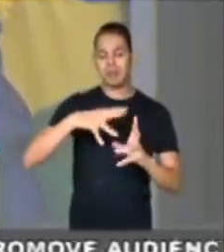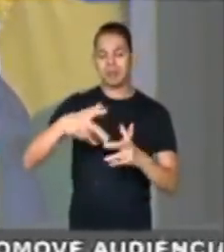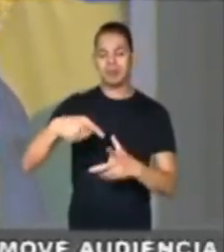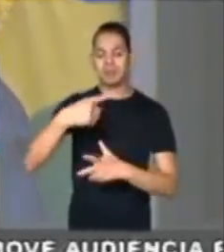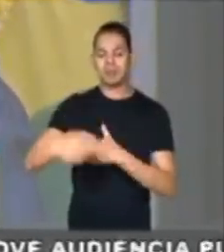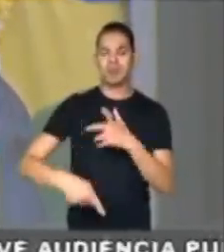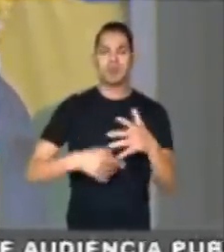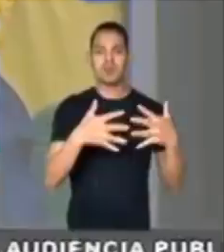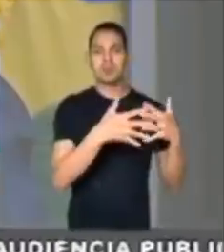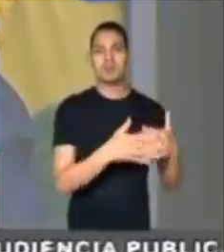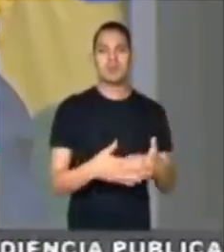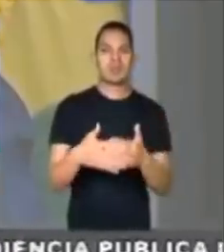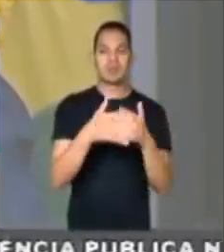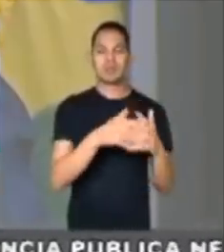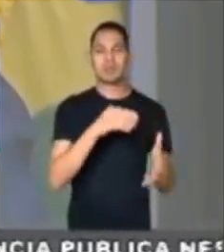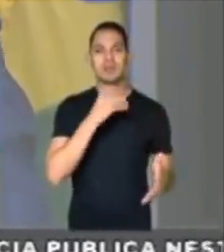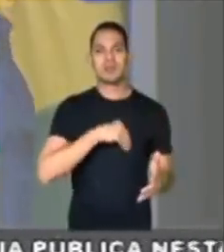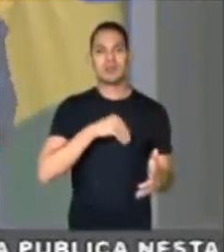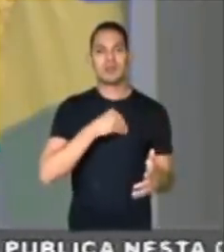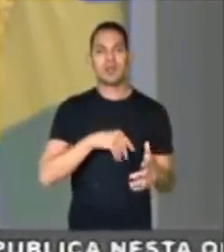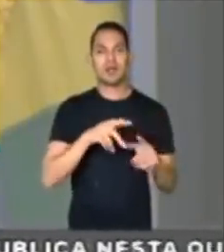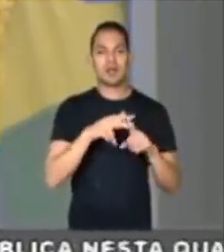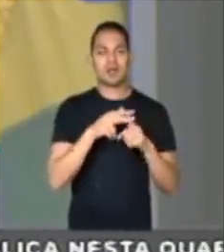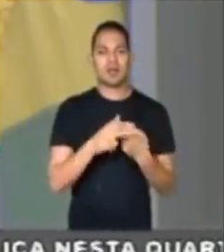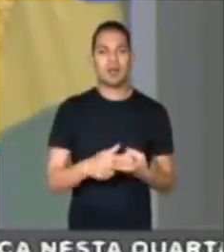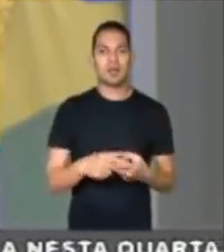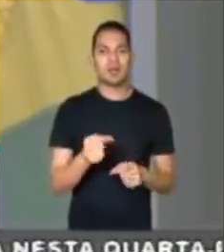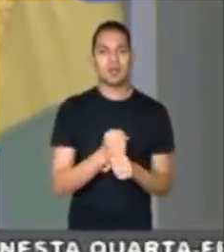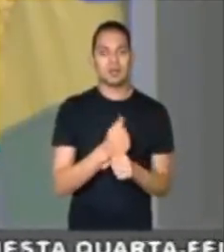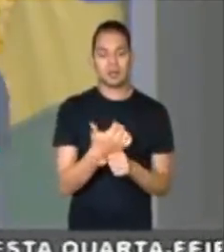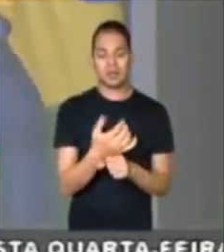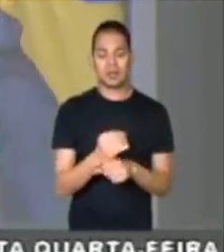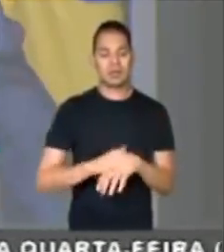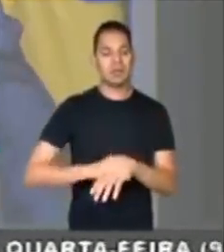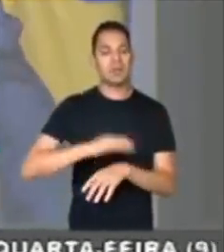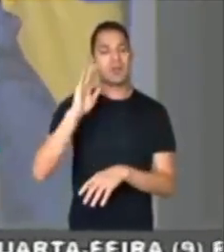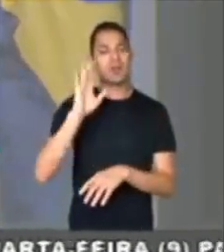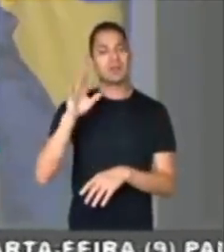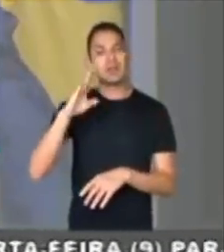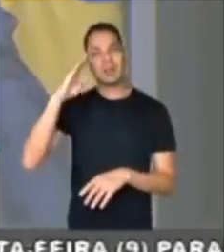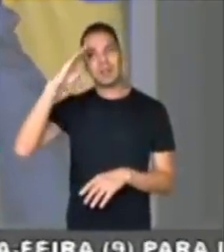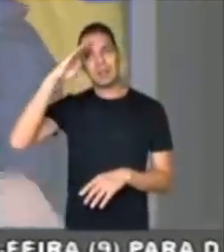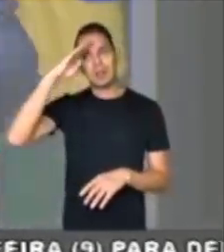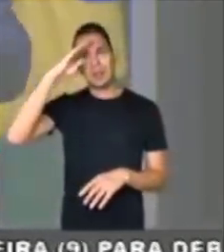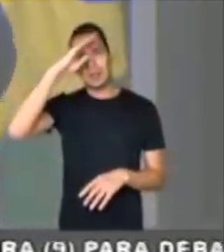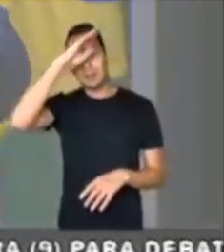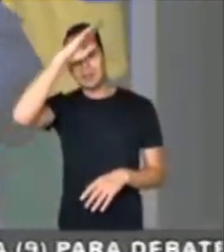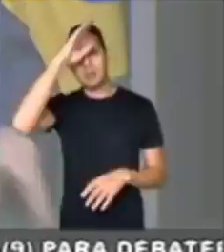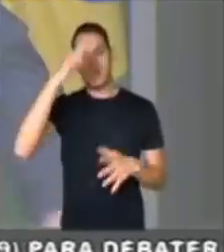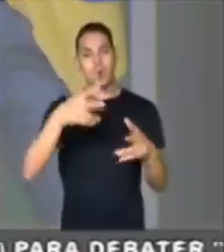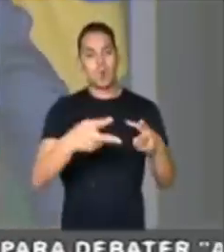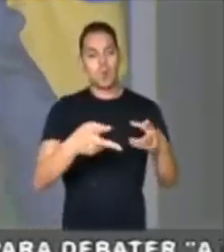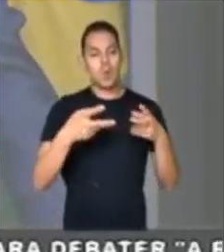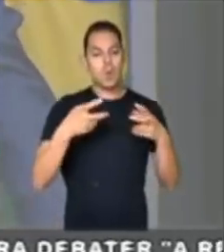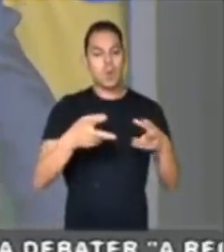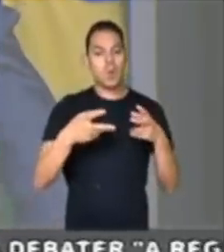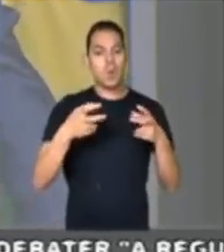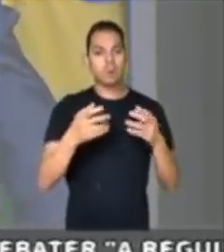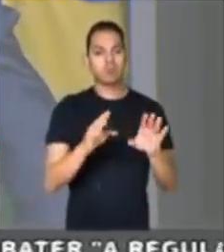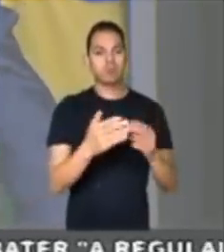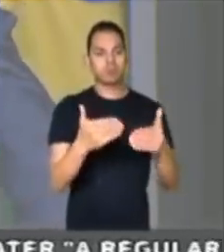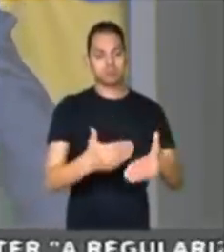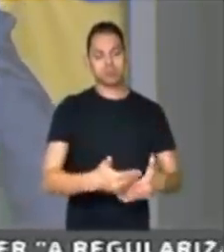Estados Unidos não é reajustado há mais de uma década e eu não vejo o presidente Jair Bolsonaro propondo a construção de um muro para impedir a entrada